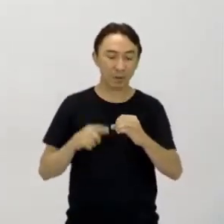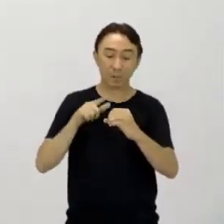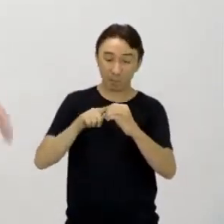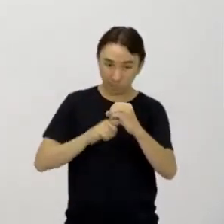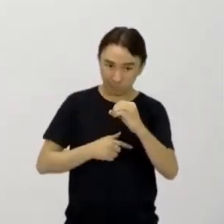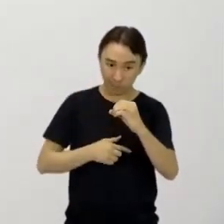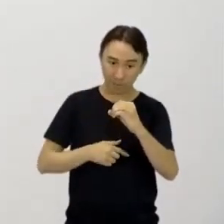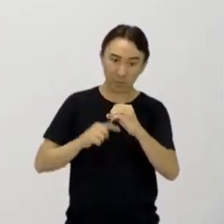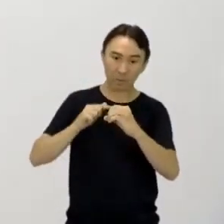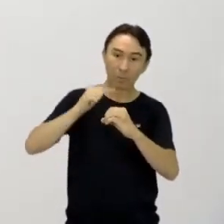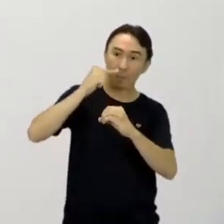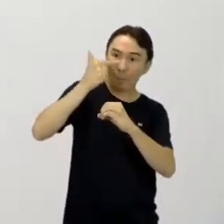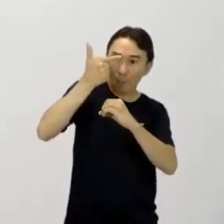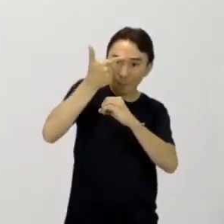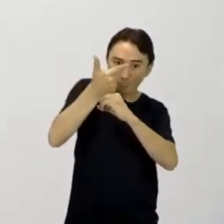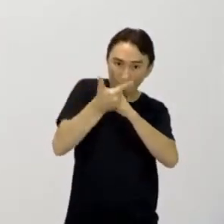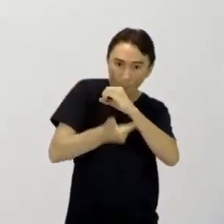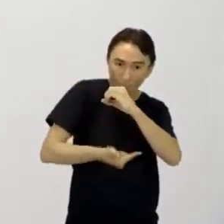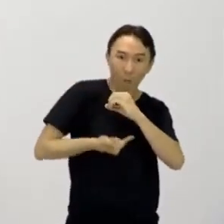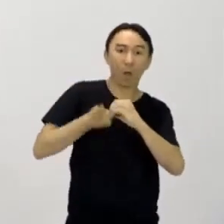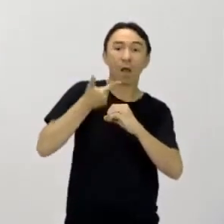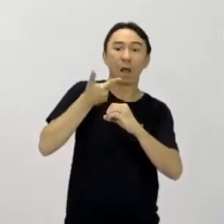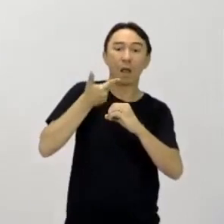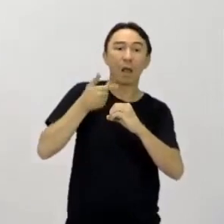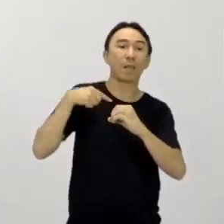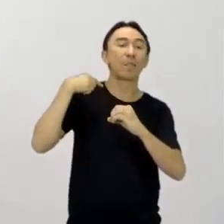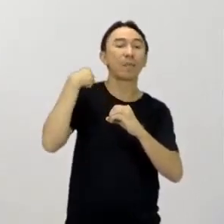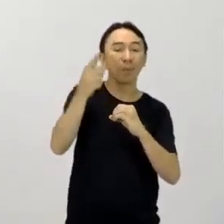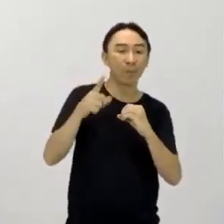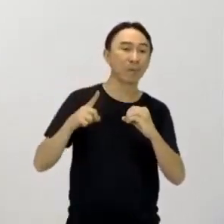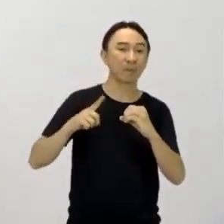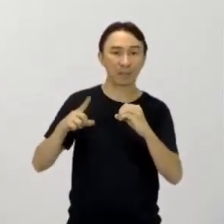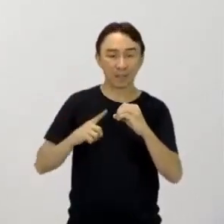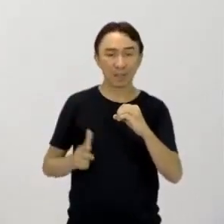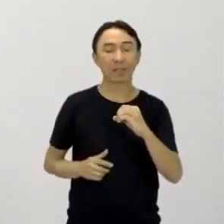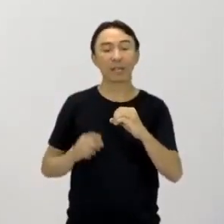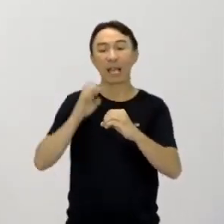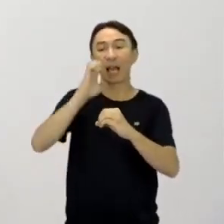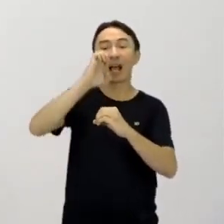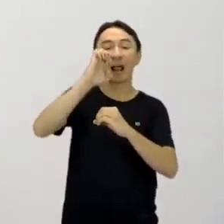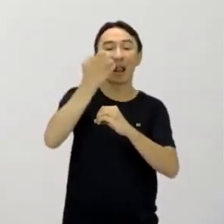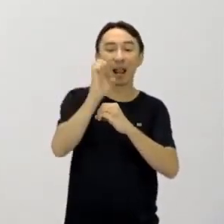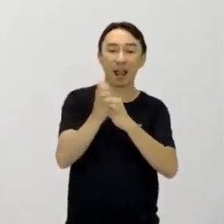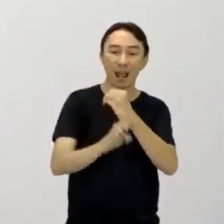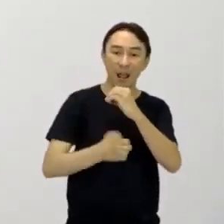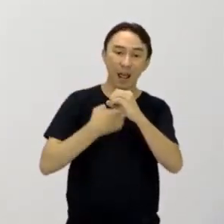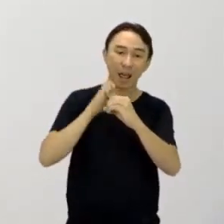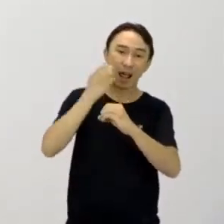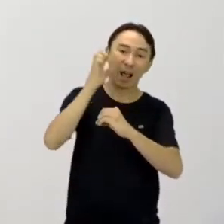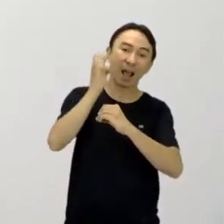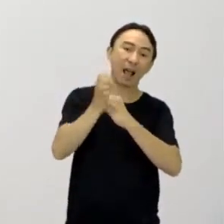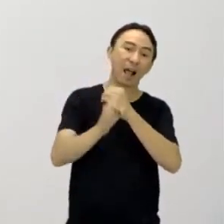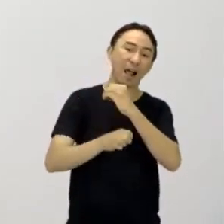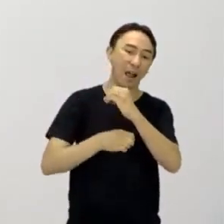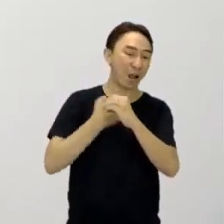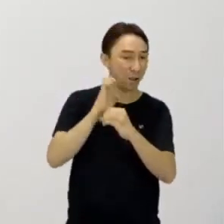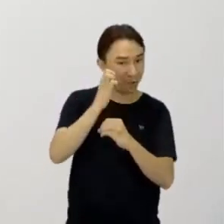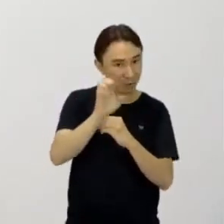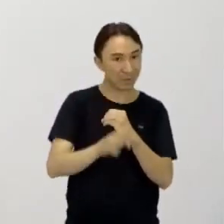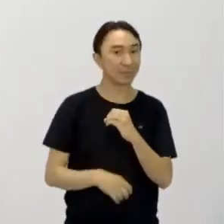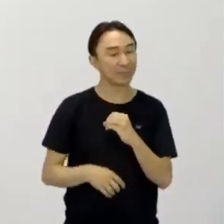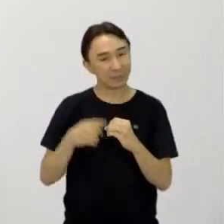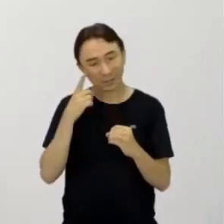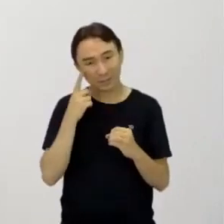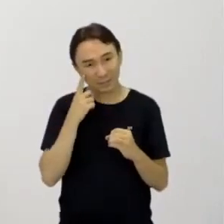tem as eletrosferas, onde giram, os pequeníssimos